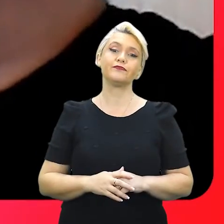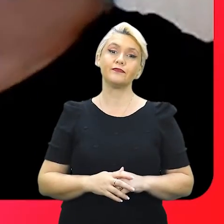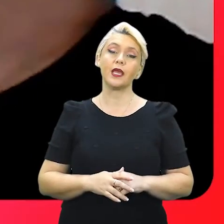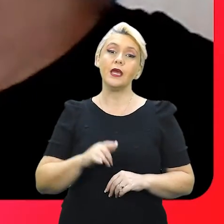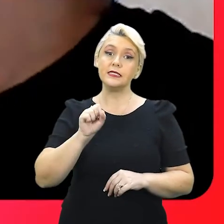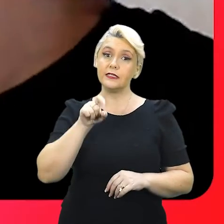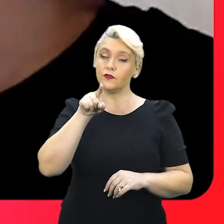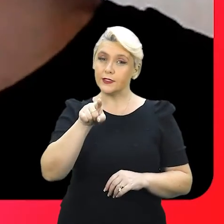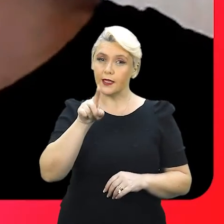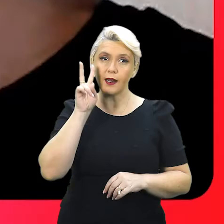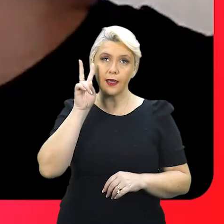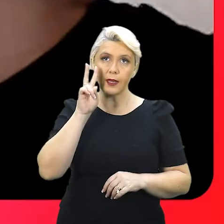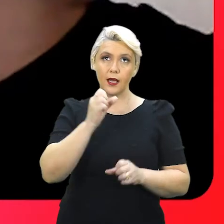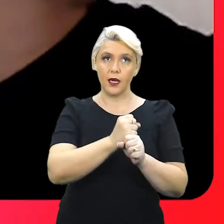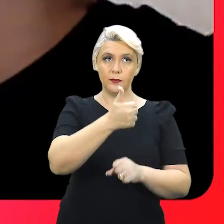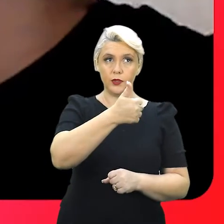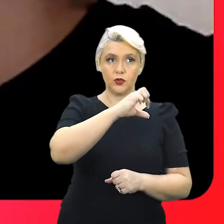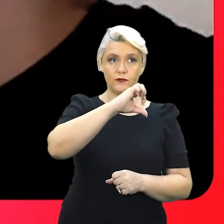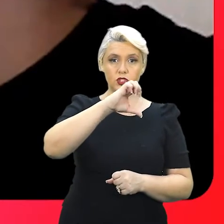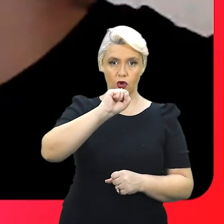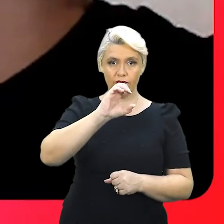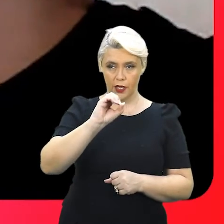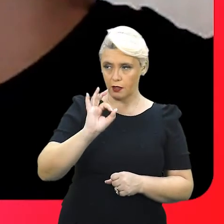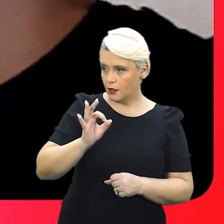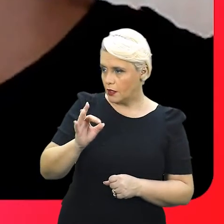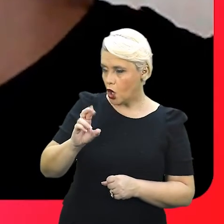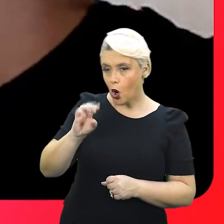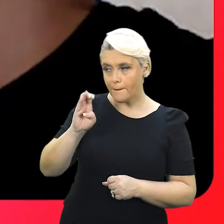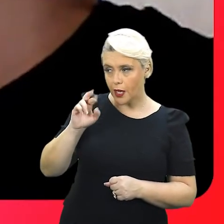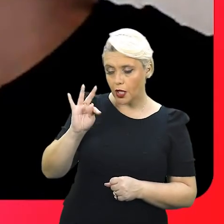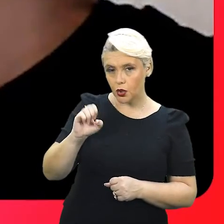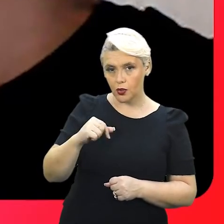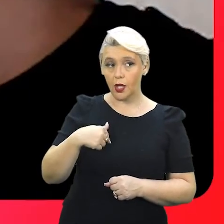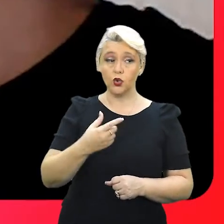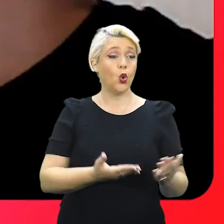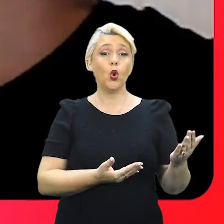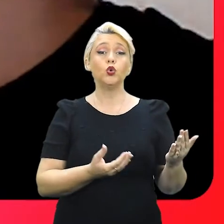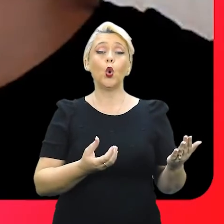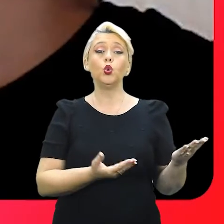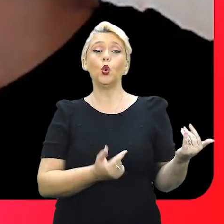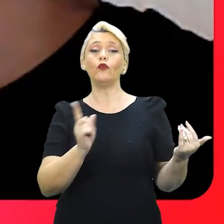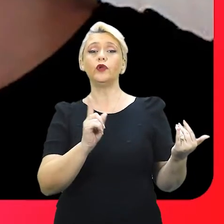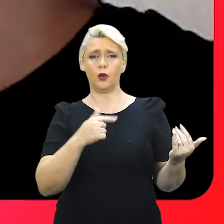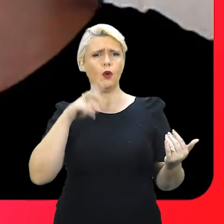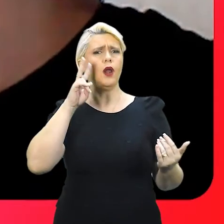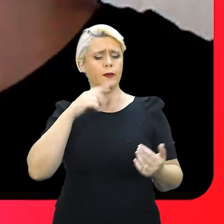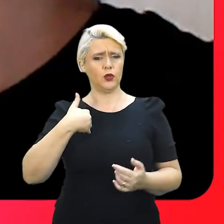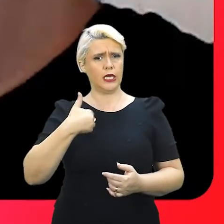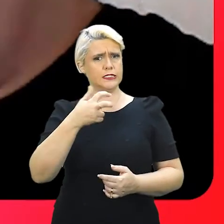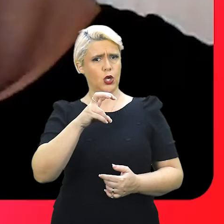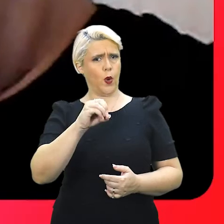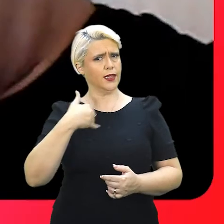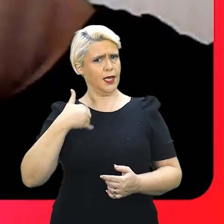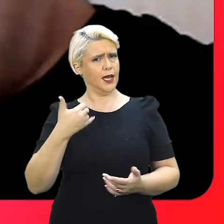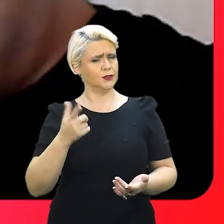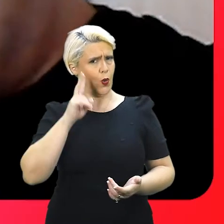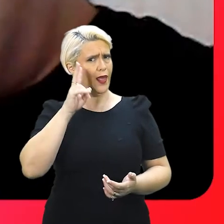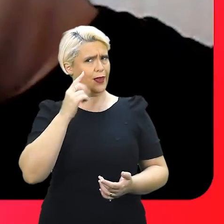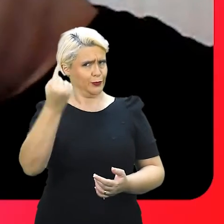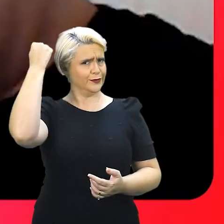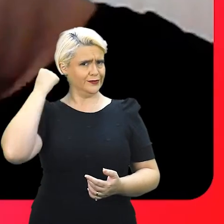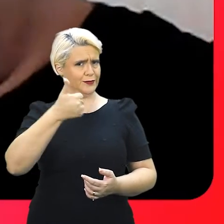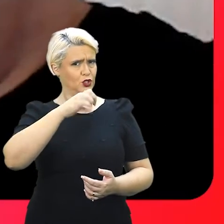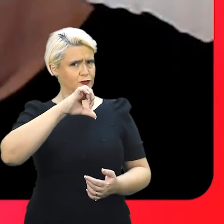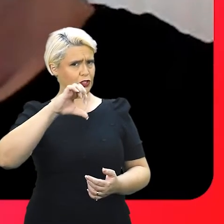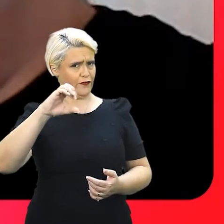se você pegar 1990, né, Roberto, a eleição presidencial... Não sou tão novo assim, não. Eu lembro de 1990. Eu tenho 50 anos.